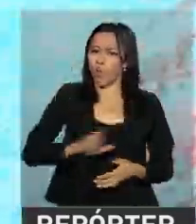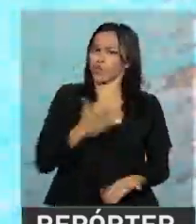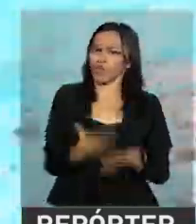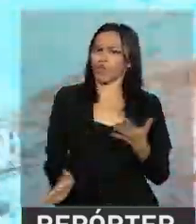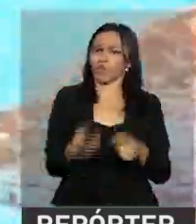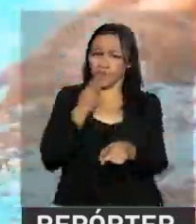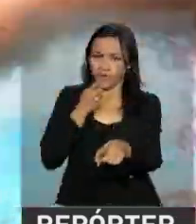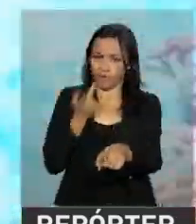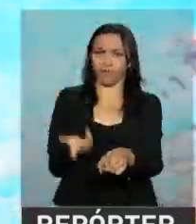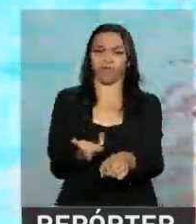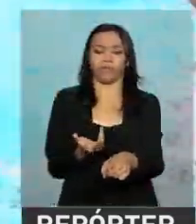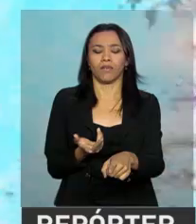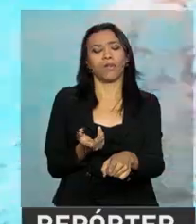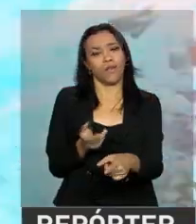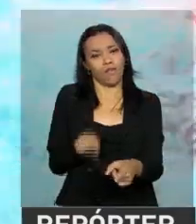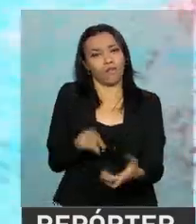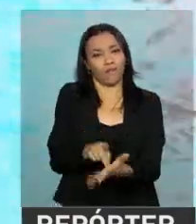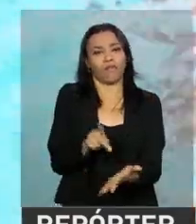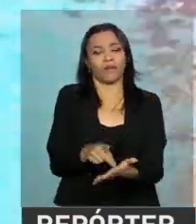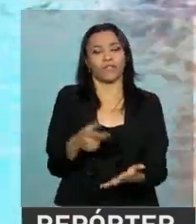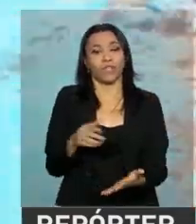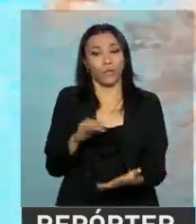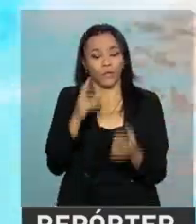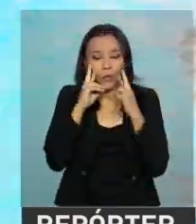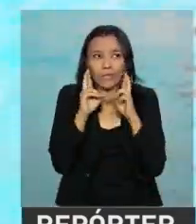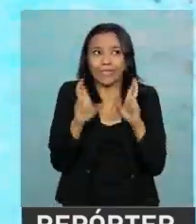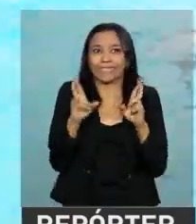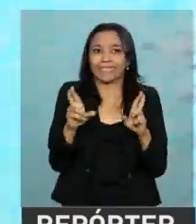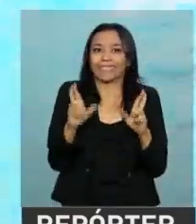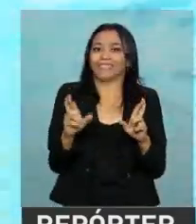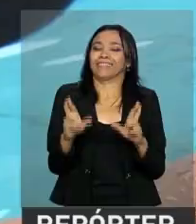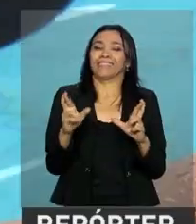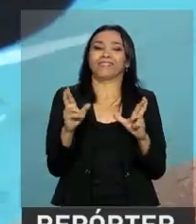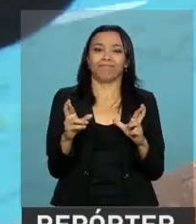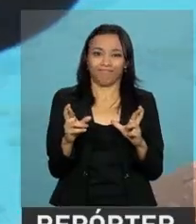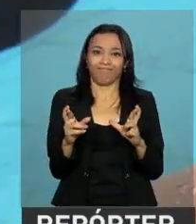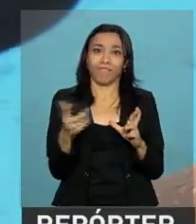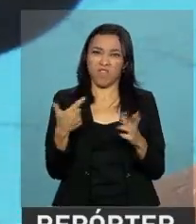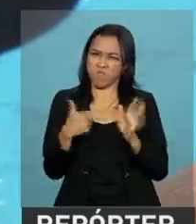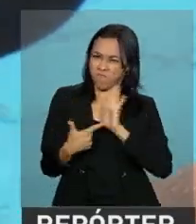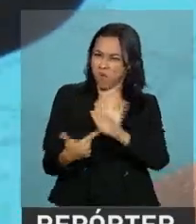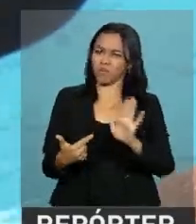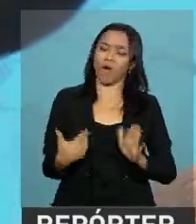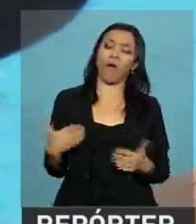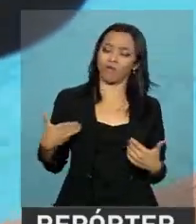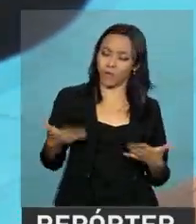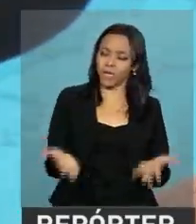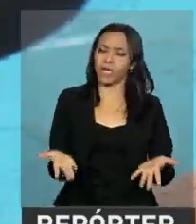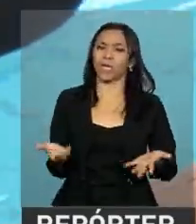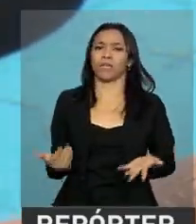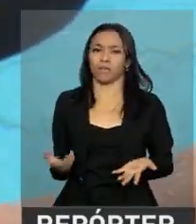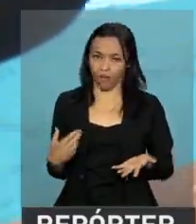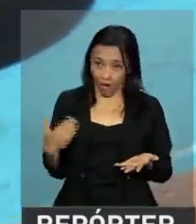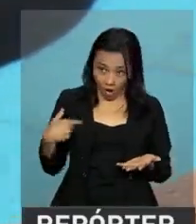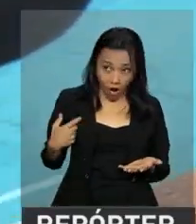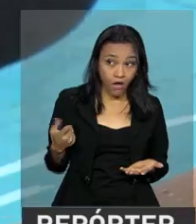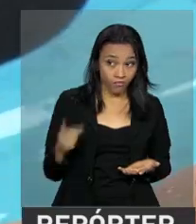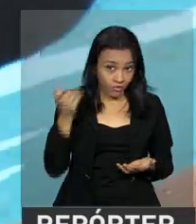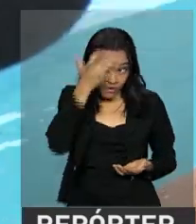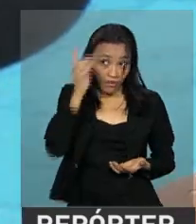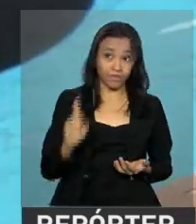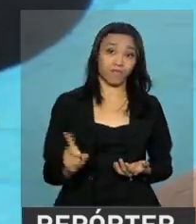é uma verdade. Então, a minha expectativa é chegar lá e mostrar para elas que, ó, estou aqui, vou te dar